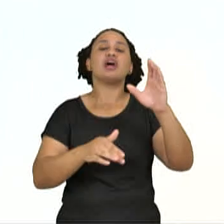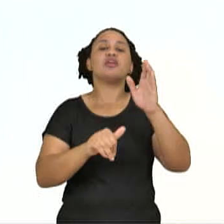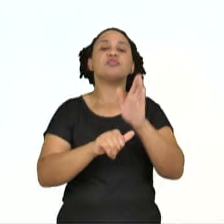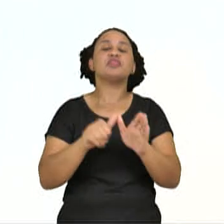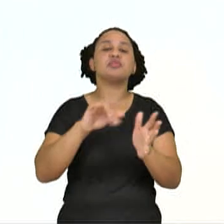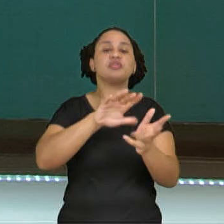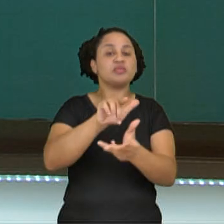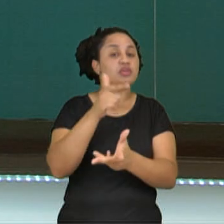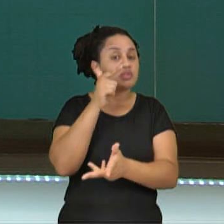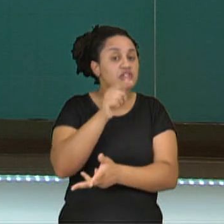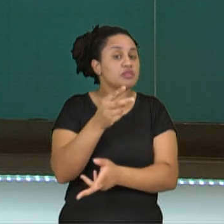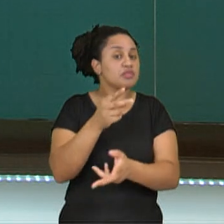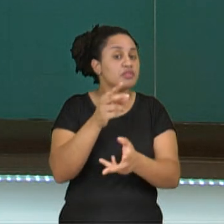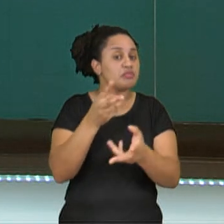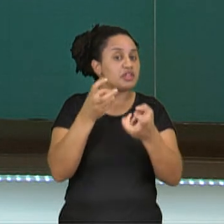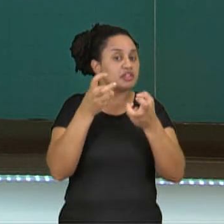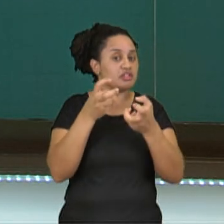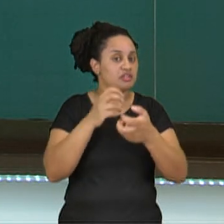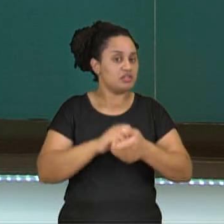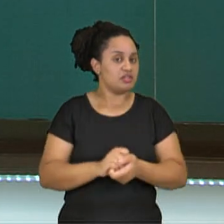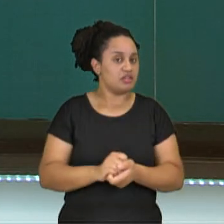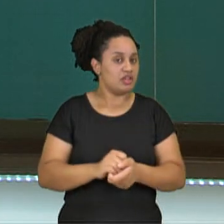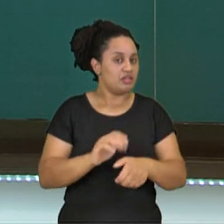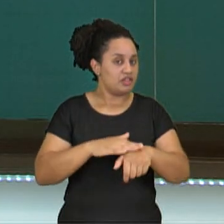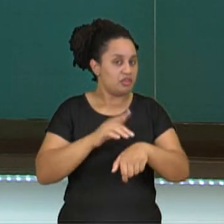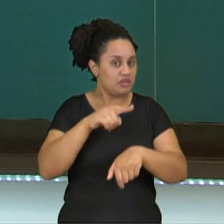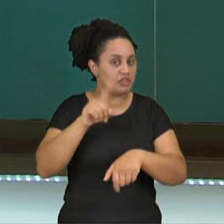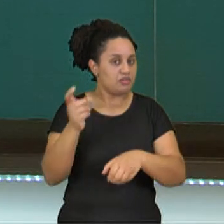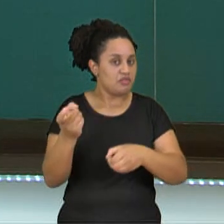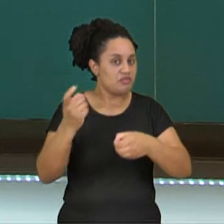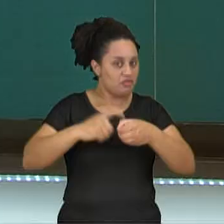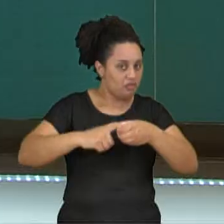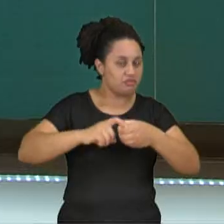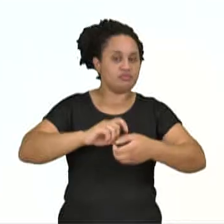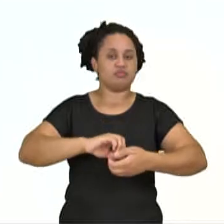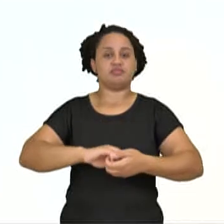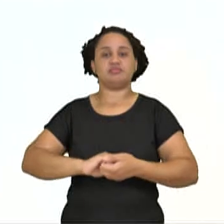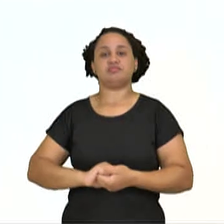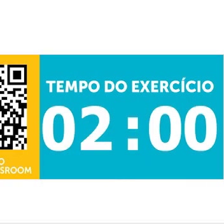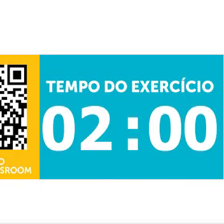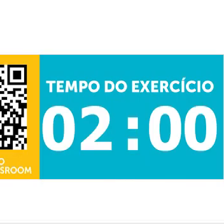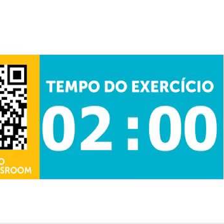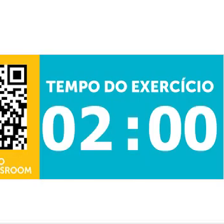podemos observar? Eu vou dar um tempinho para vocês e já retorno.